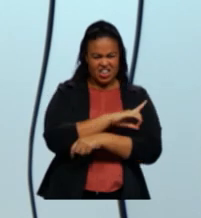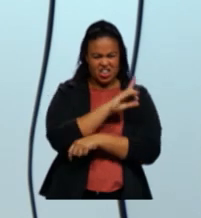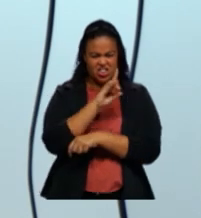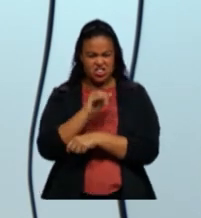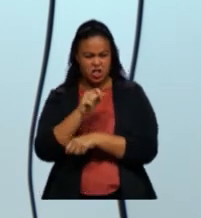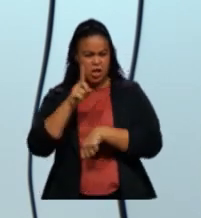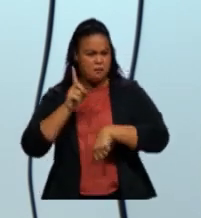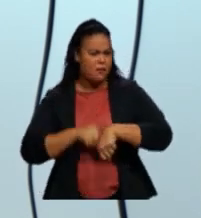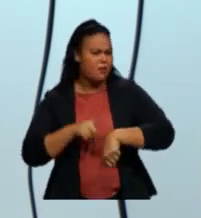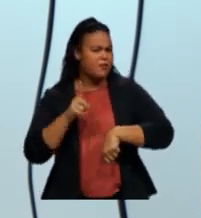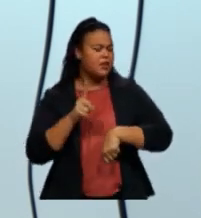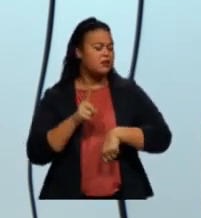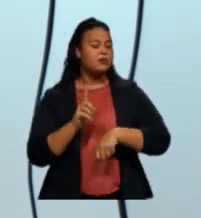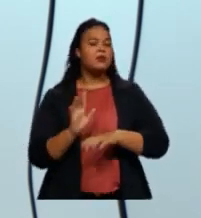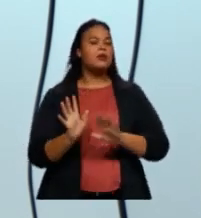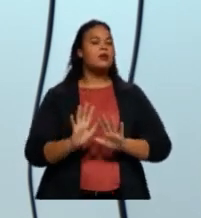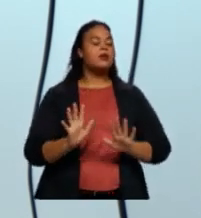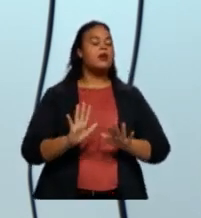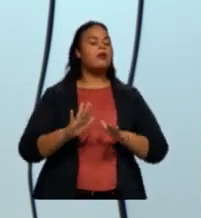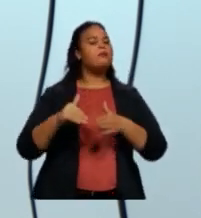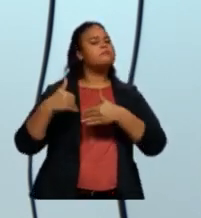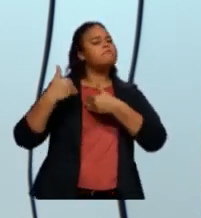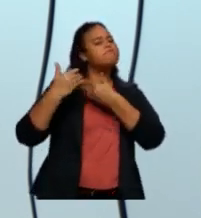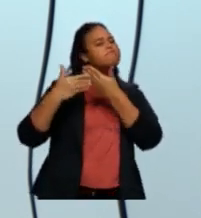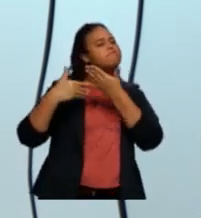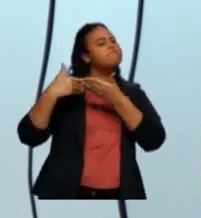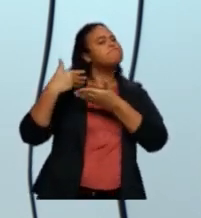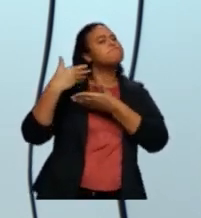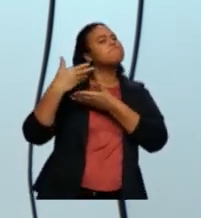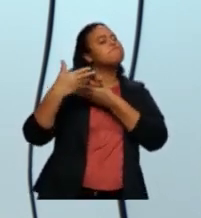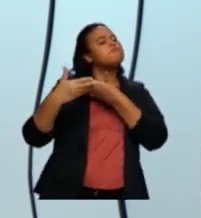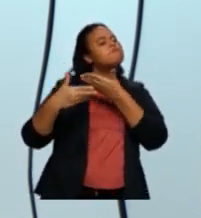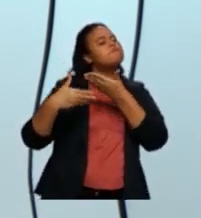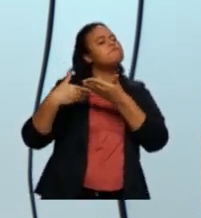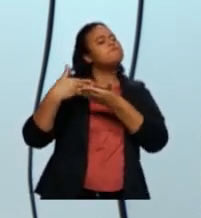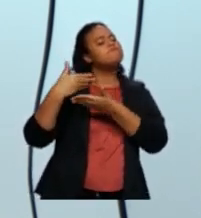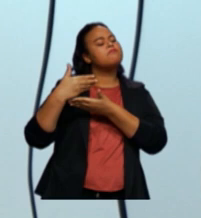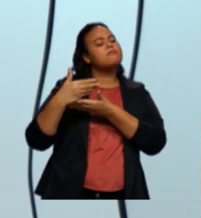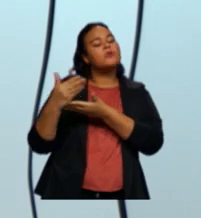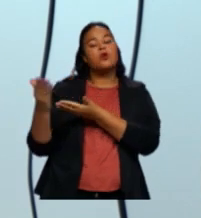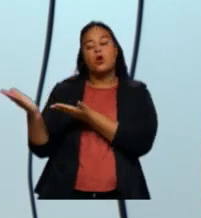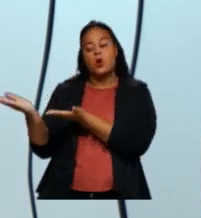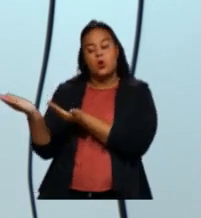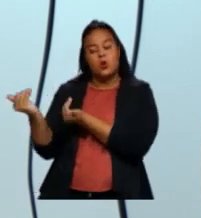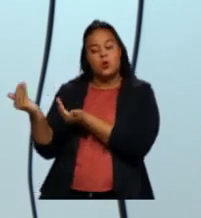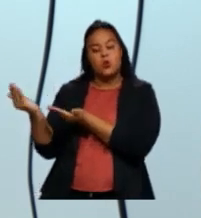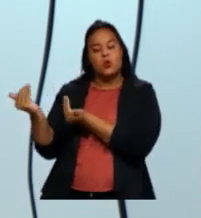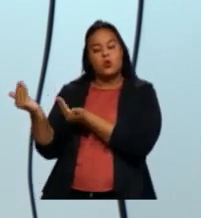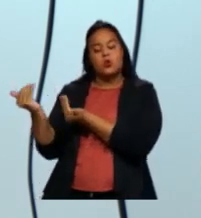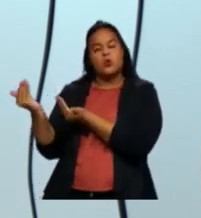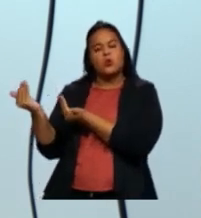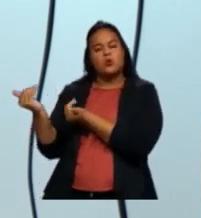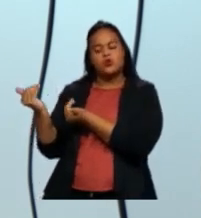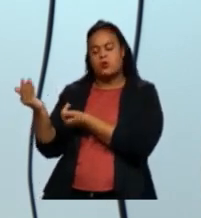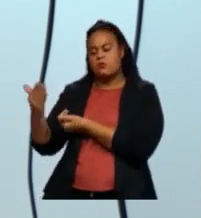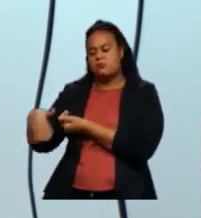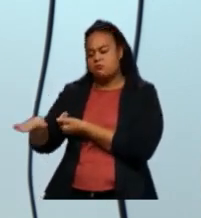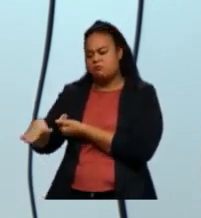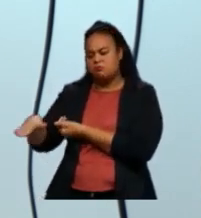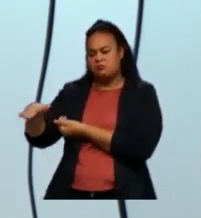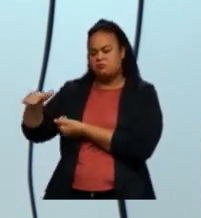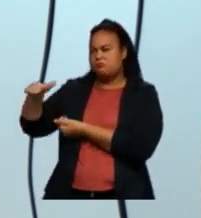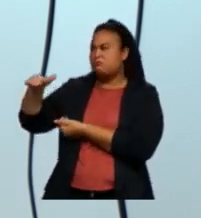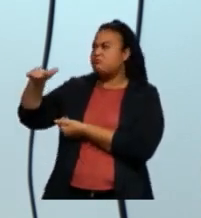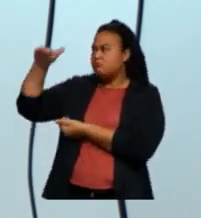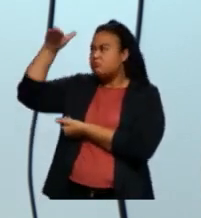para acontecer, ela vai acontecendo logo que o adolescente, que é a criança, deixa